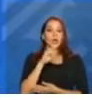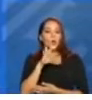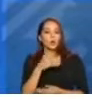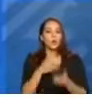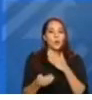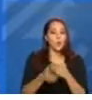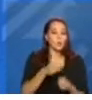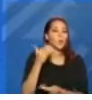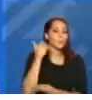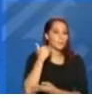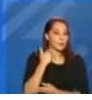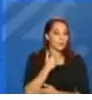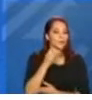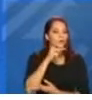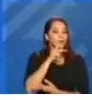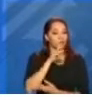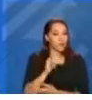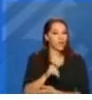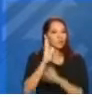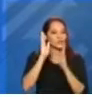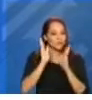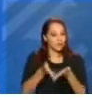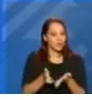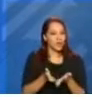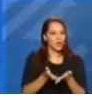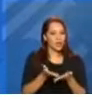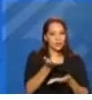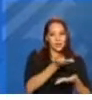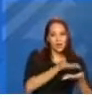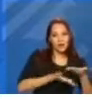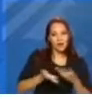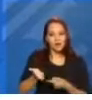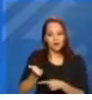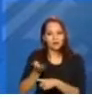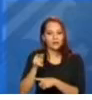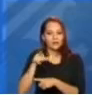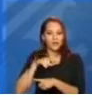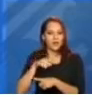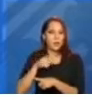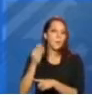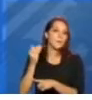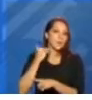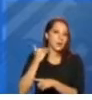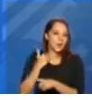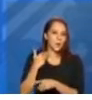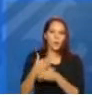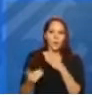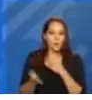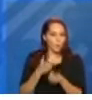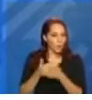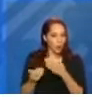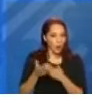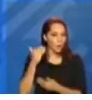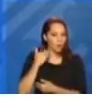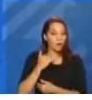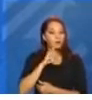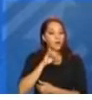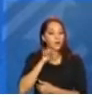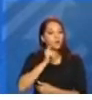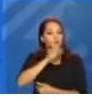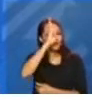banco receberá já na sua conta corrente deste banco, qualquer que seja, de